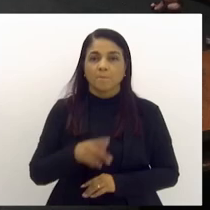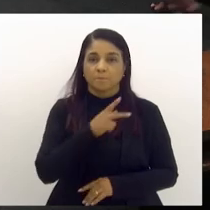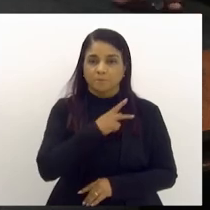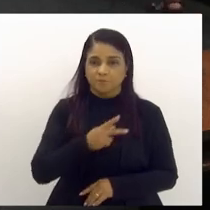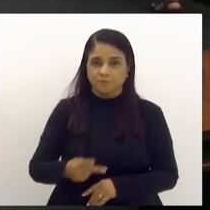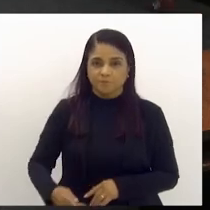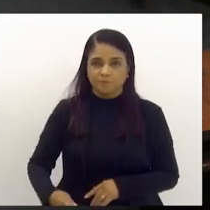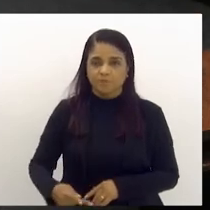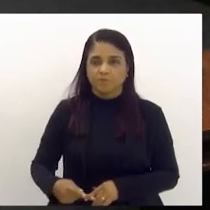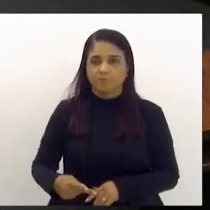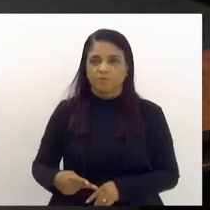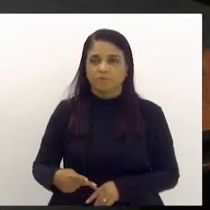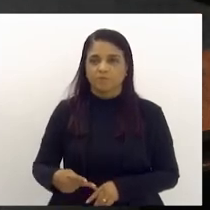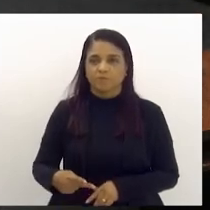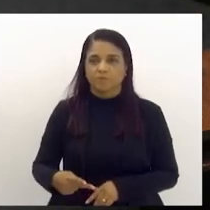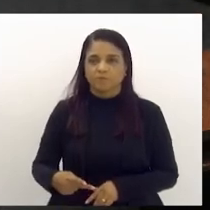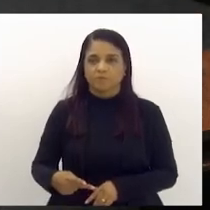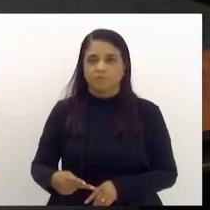Presidente,